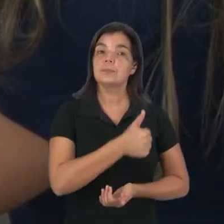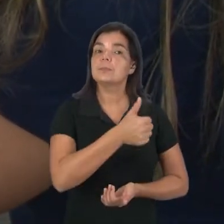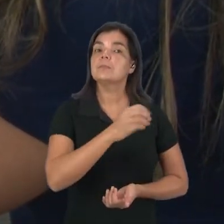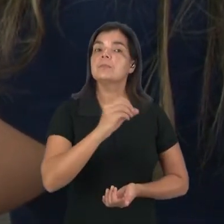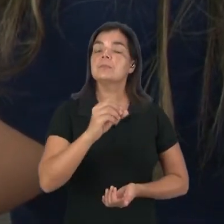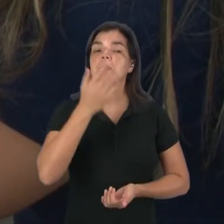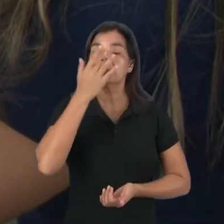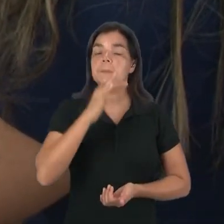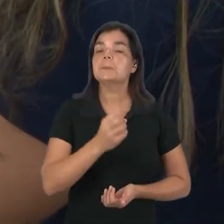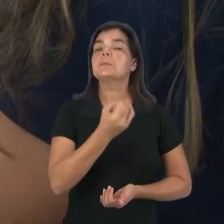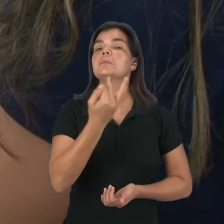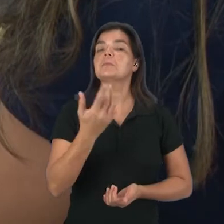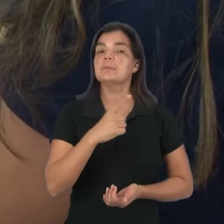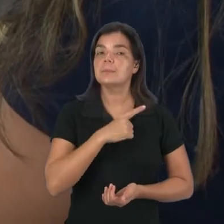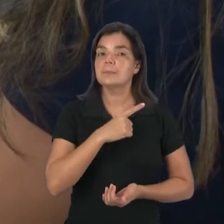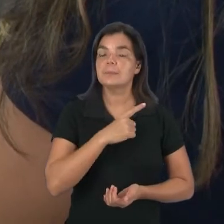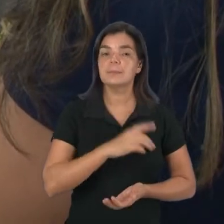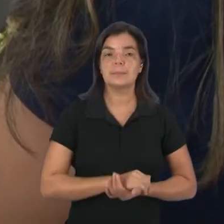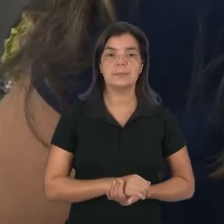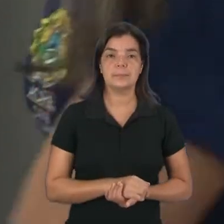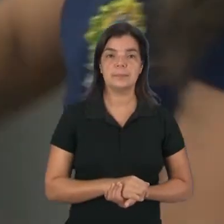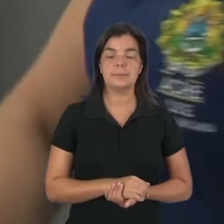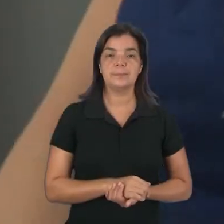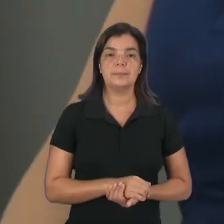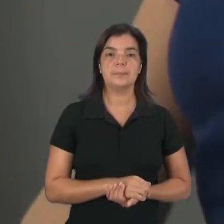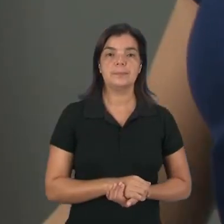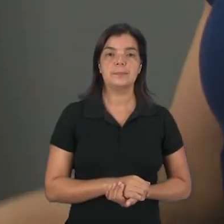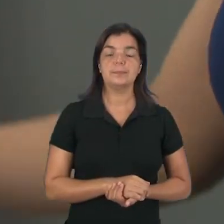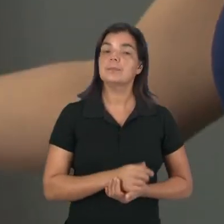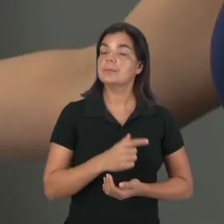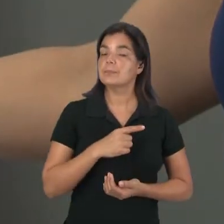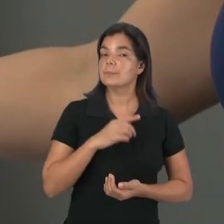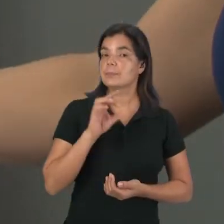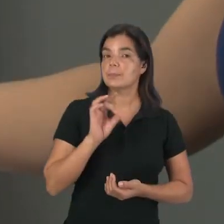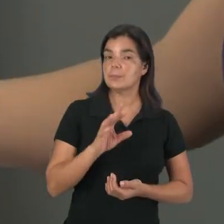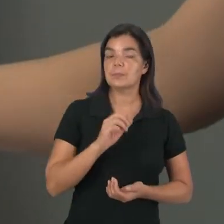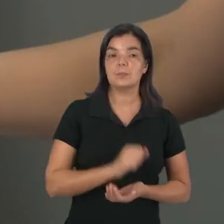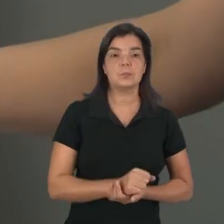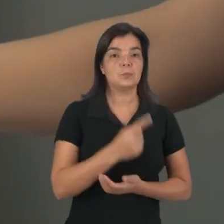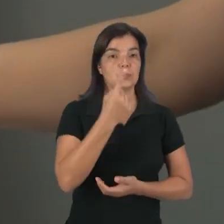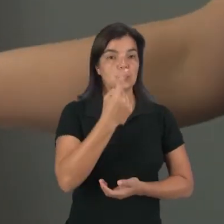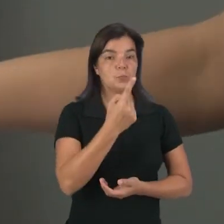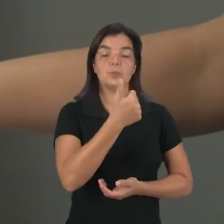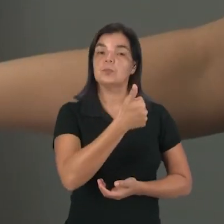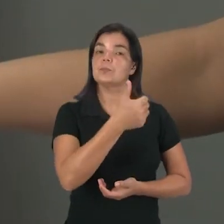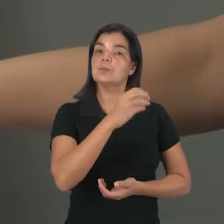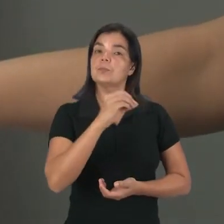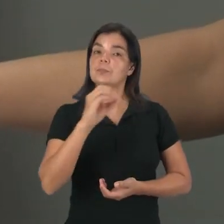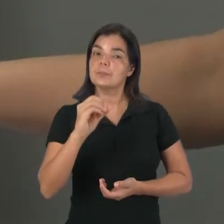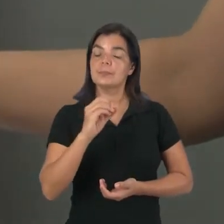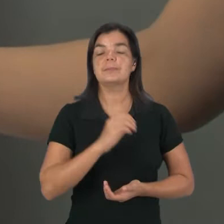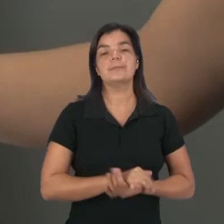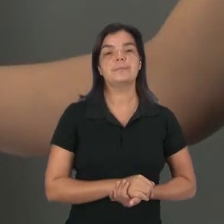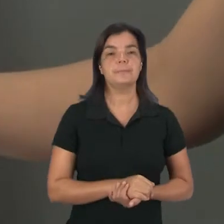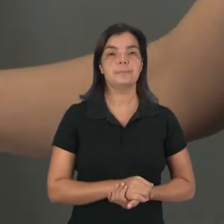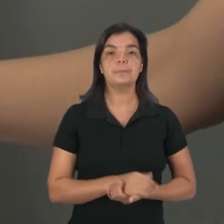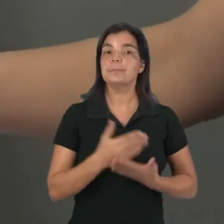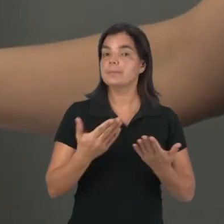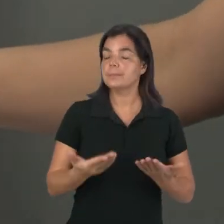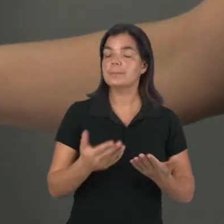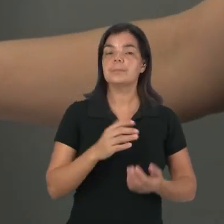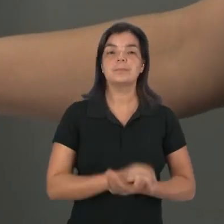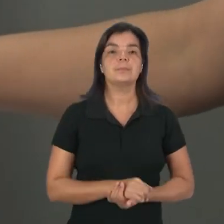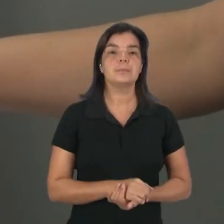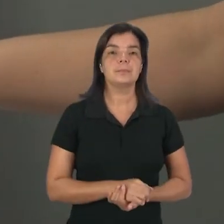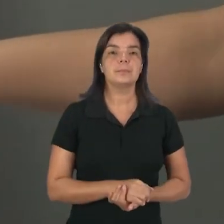centenas, crianças, quantas tem? Temos apenas uma centena, que equivale a 100. E aqui